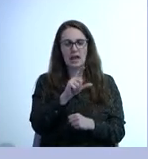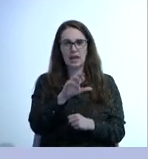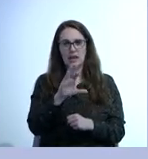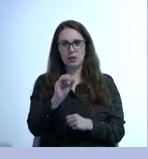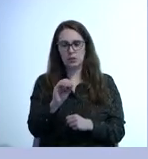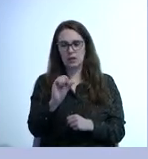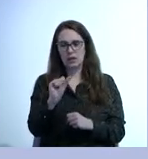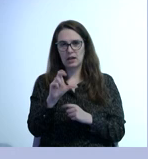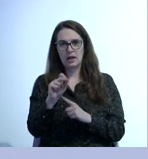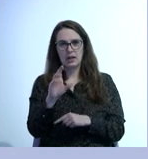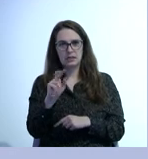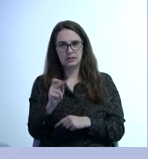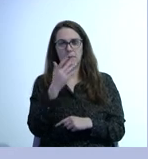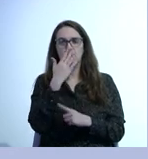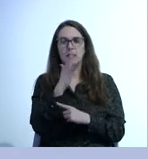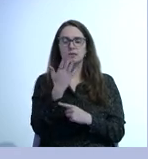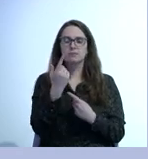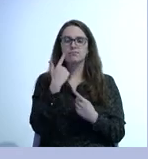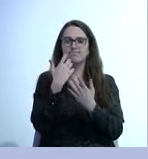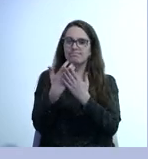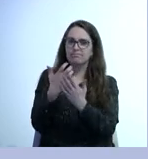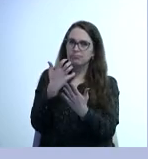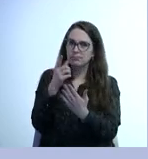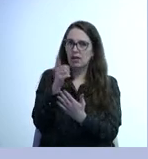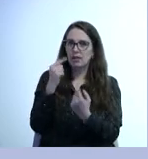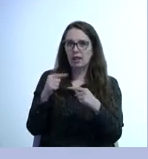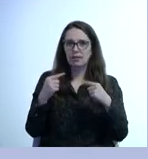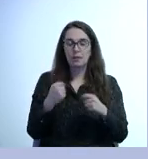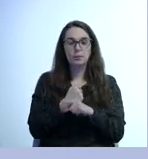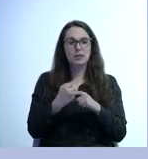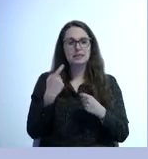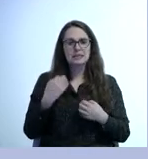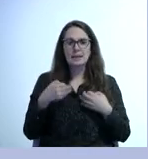menos evidente também nesta exposição, que é esta incessante procura